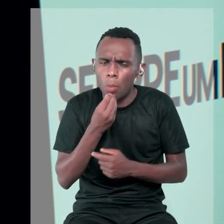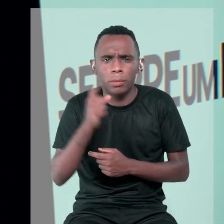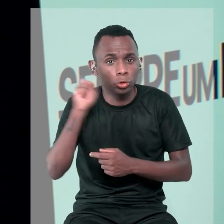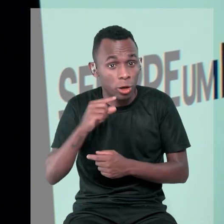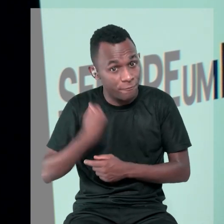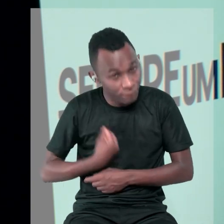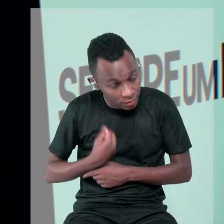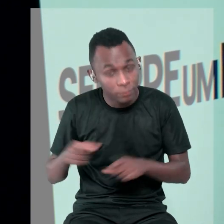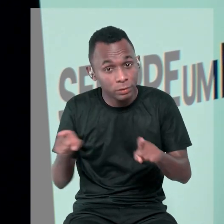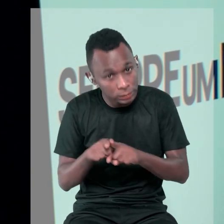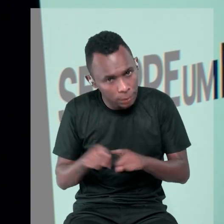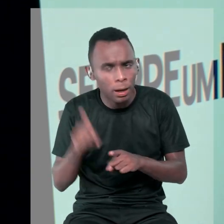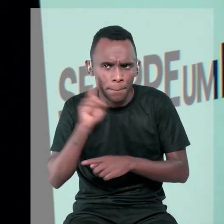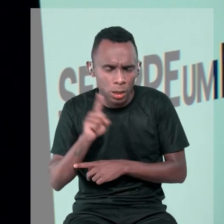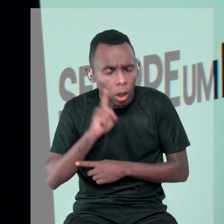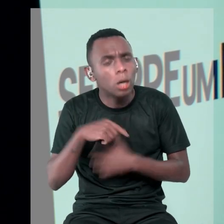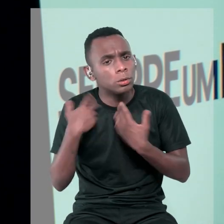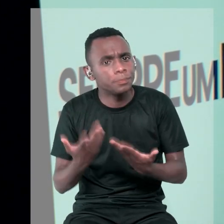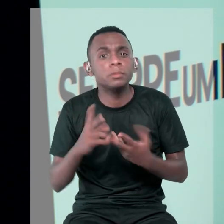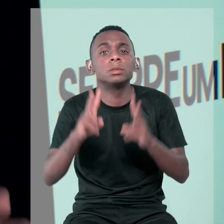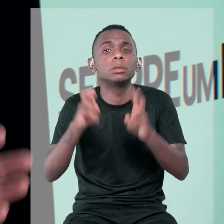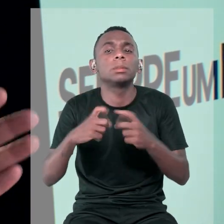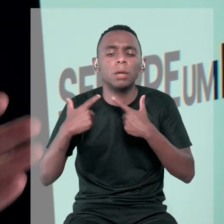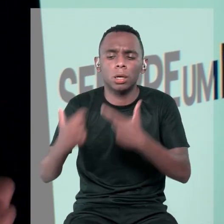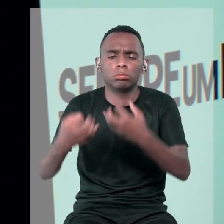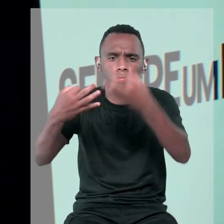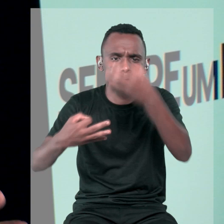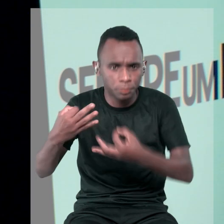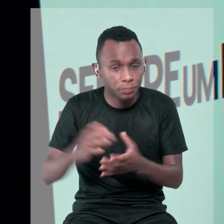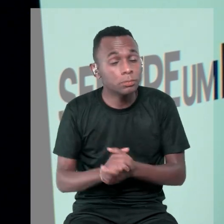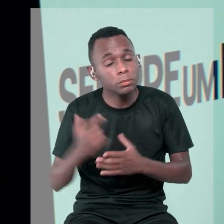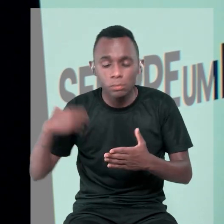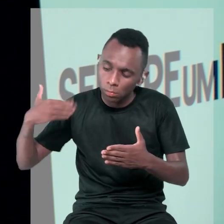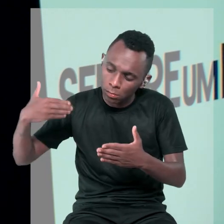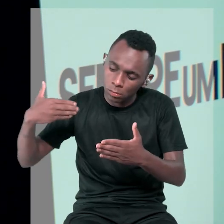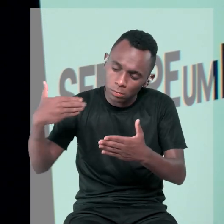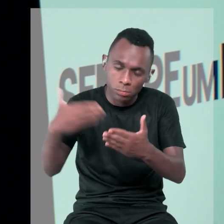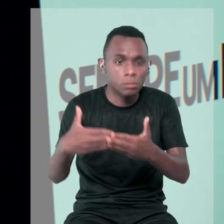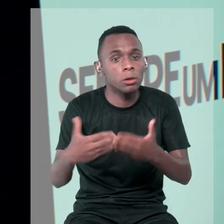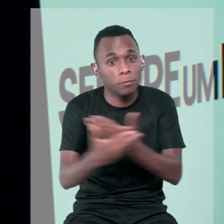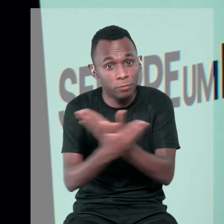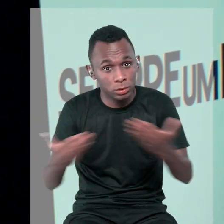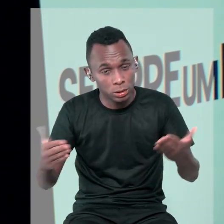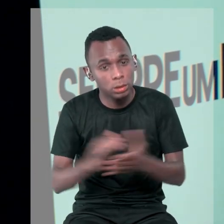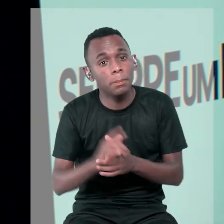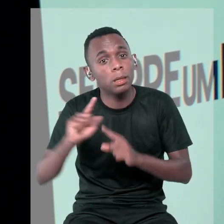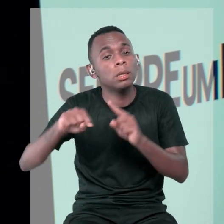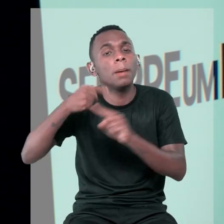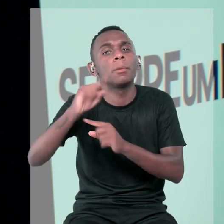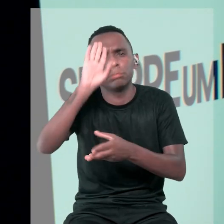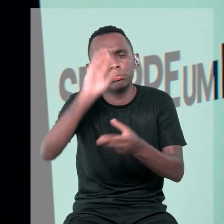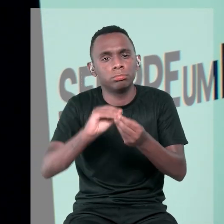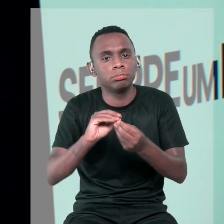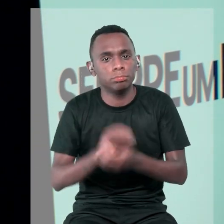um livro extremamente importante sobre a noção de guerra justa. Tá? Então, eu vou fazer esse percurso com vocês, né, para depois concluir meu